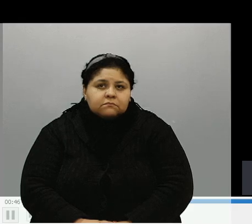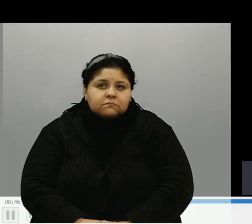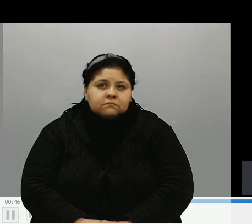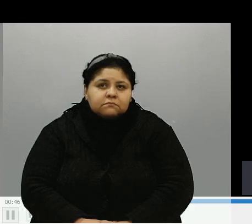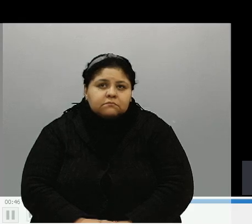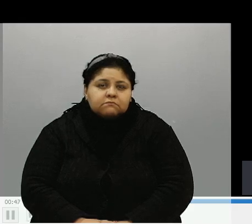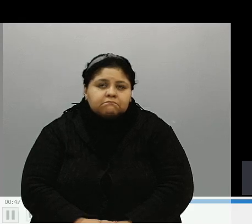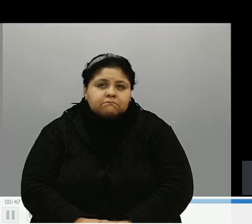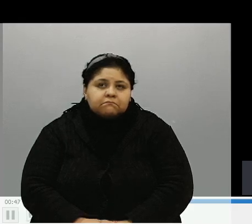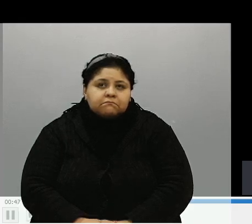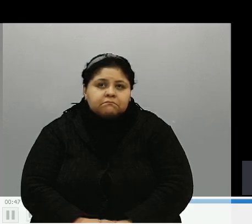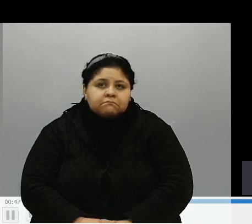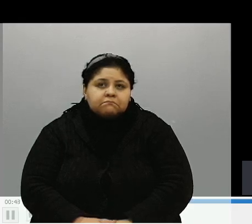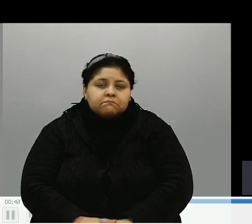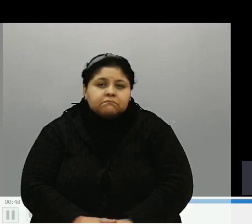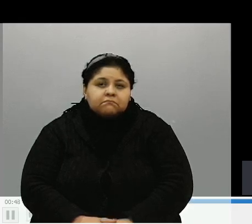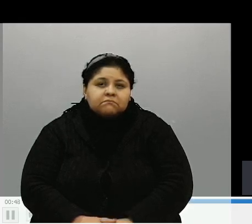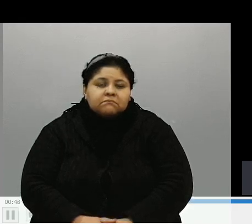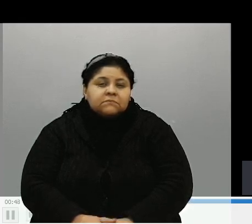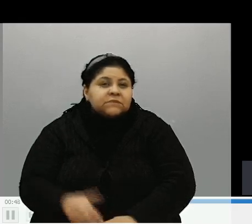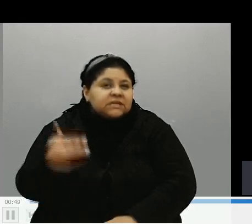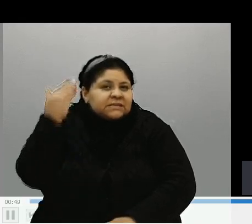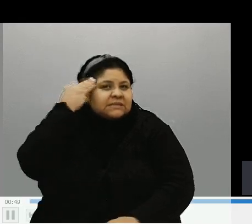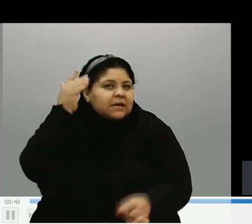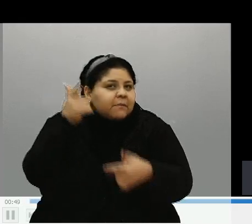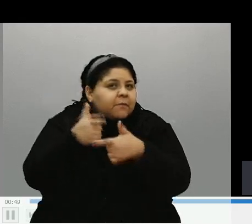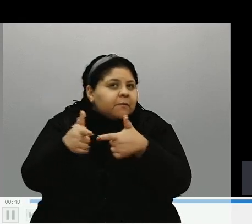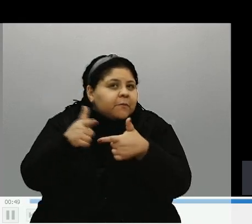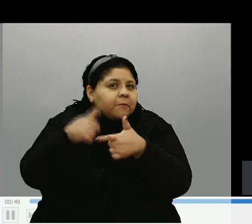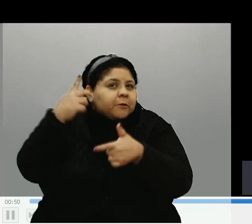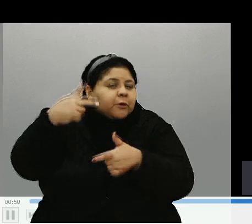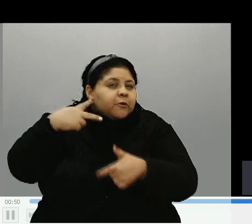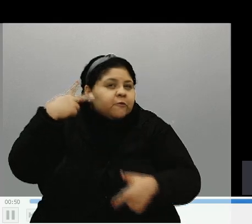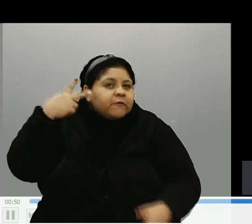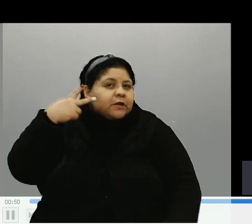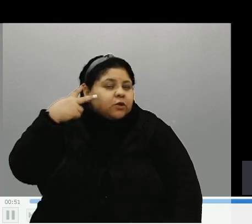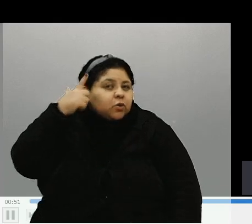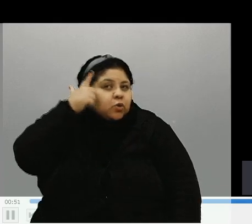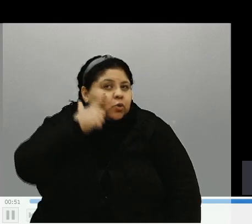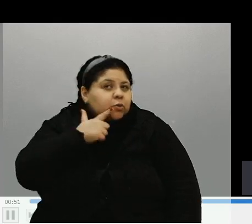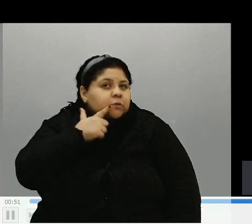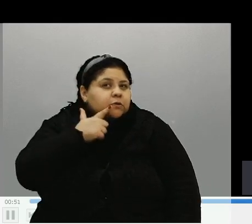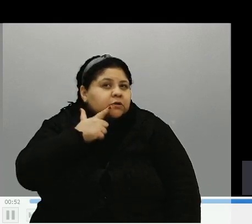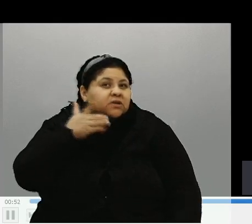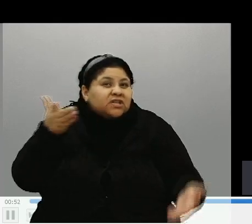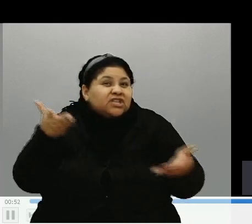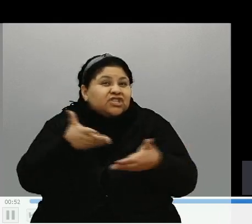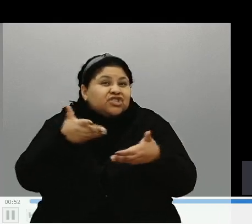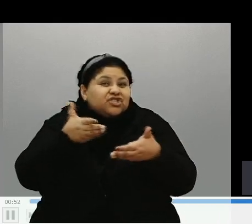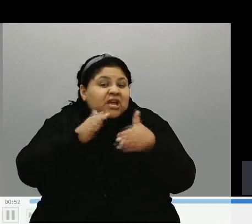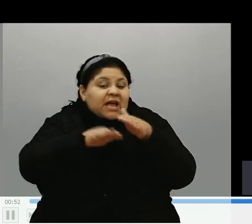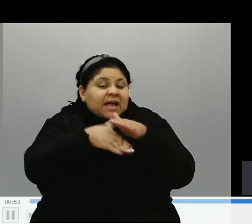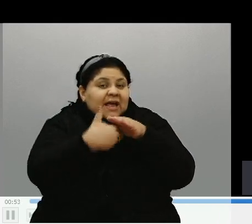Não vai aguentar. E sabe qual é o problema, vereador Lucas? Já caiu